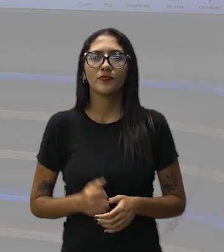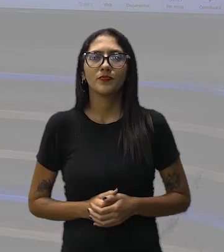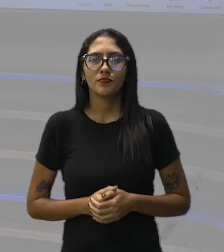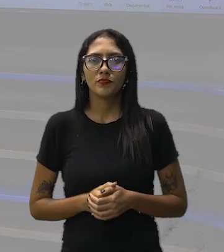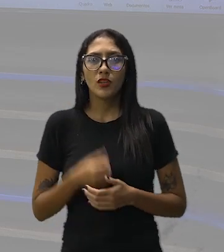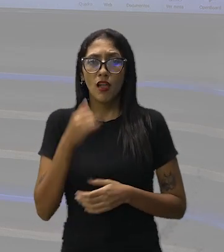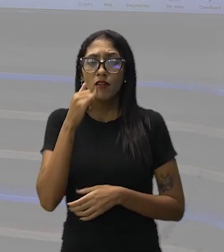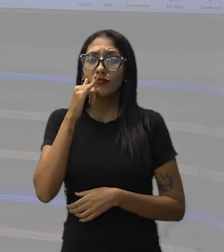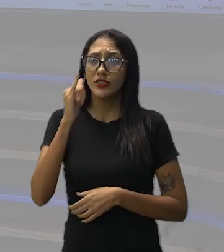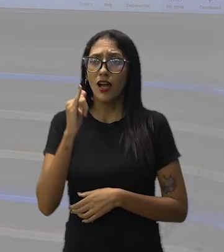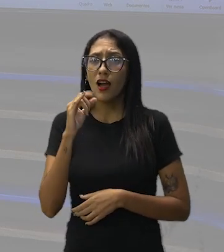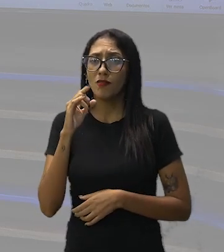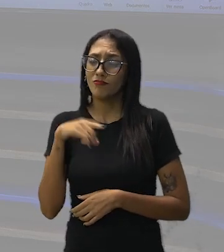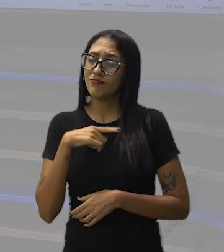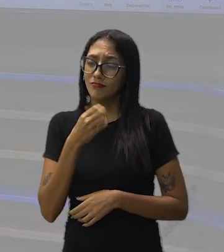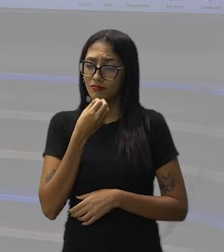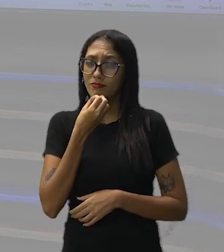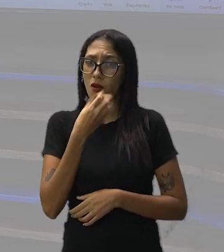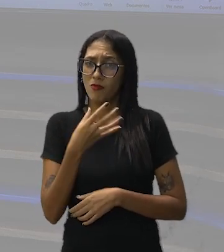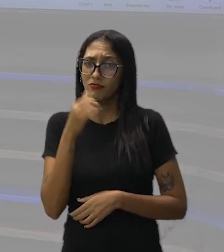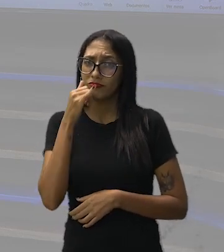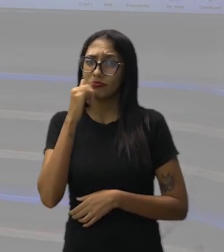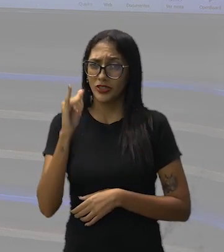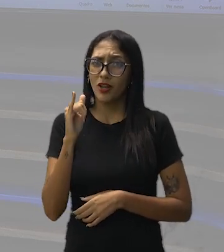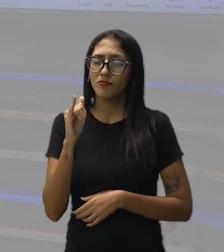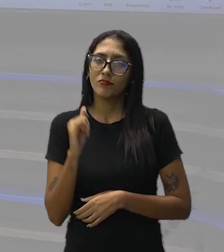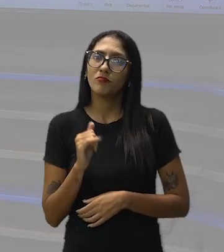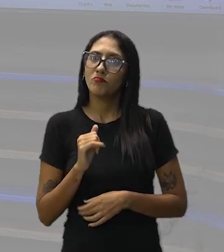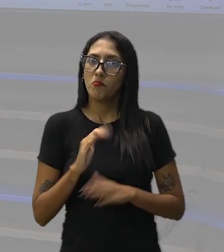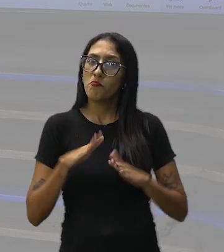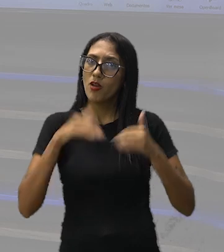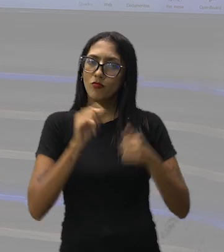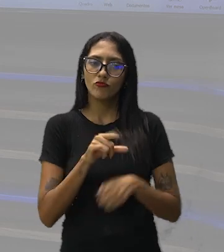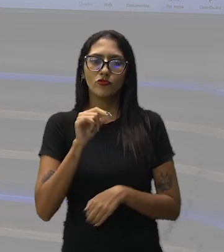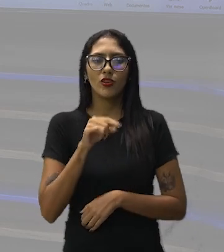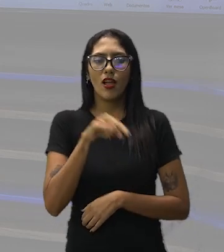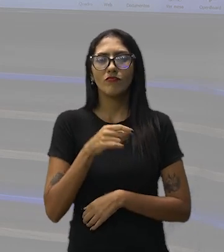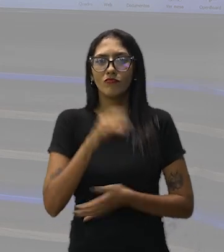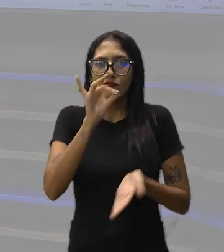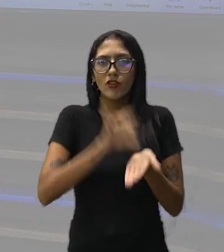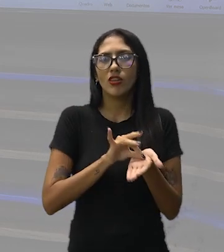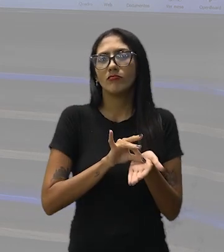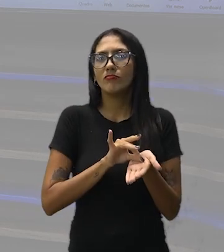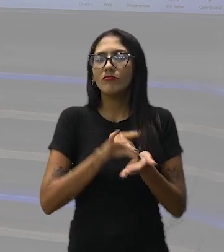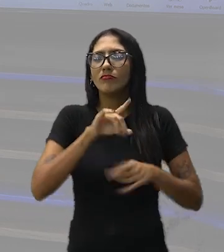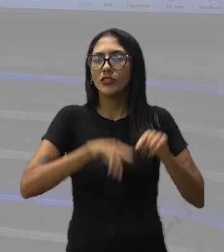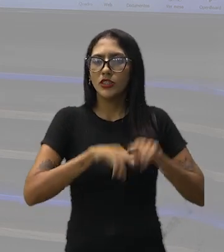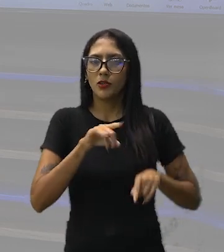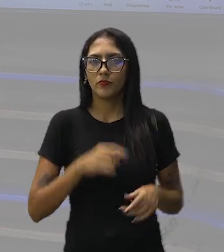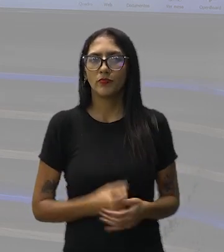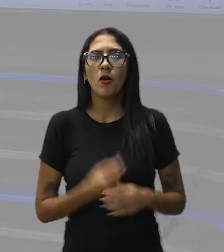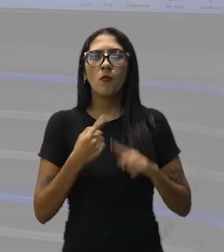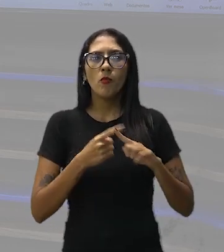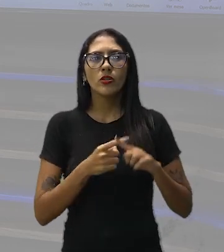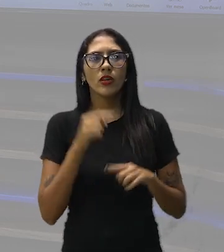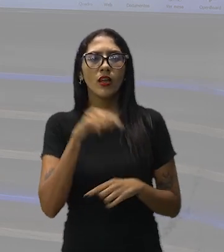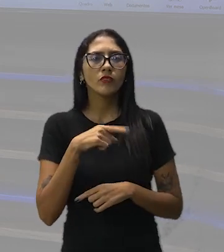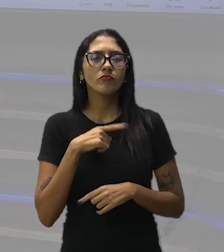puder evitar, evite, tá? Sempre compre produtos originais, porque além de ser